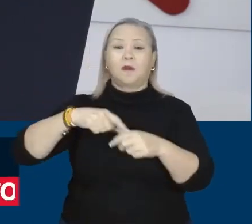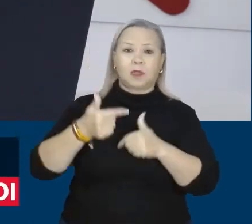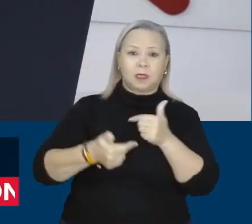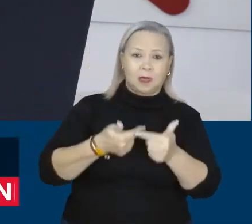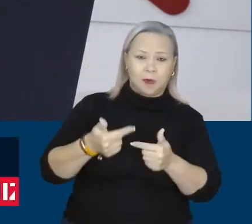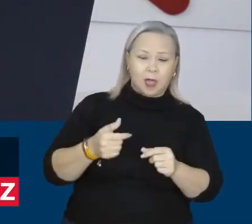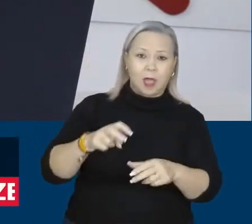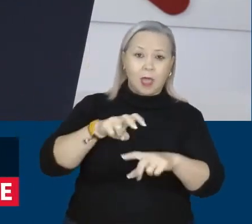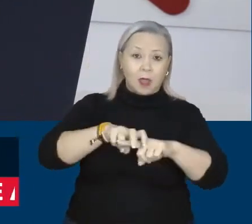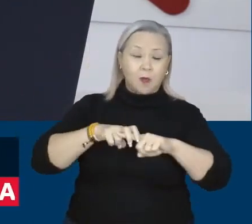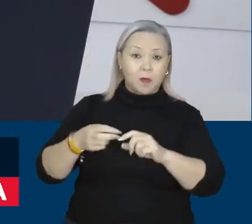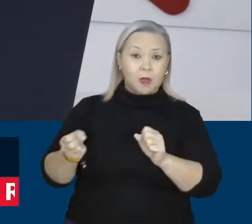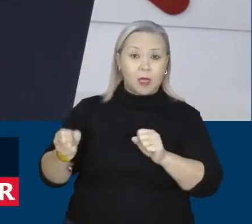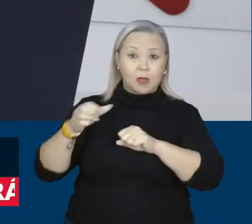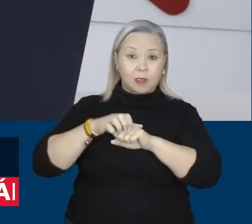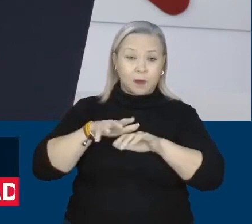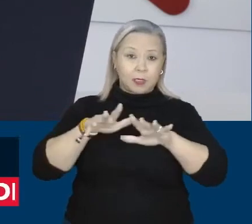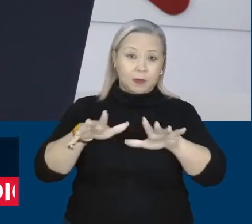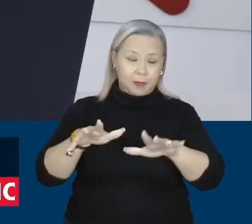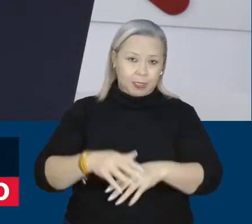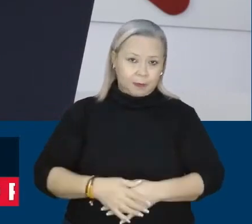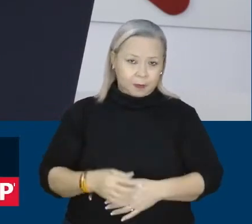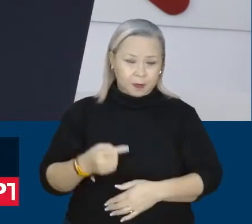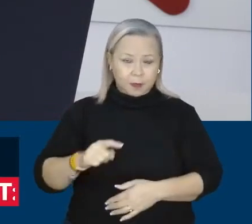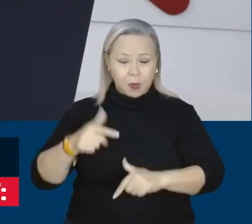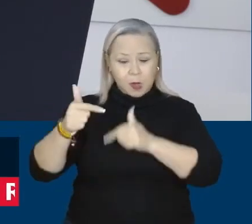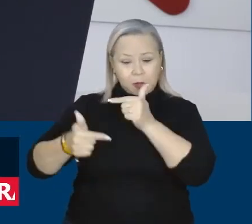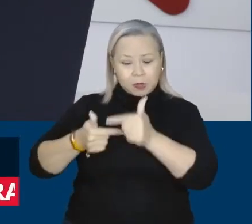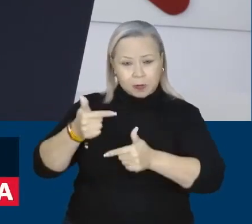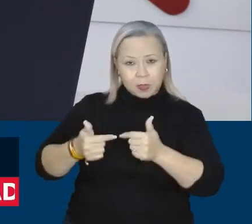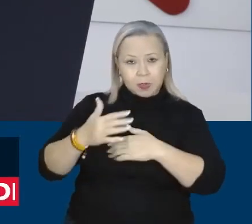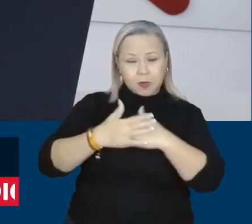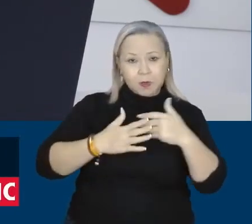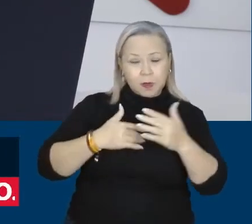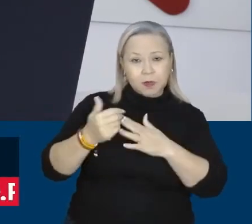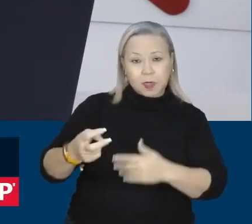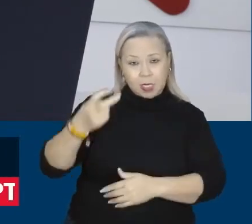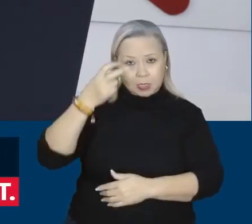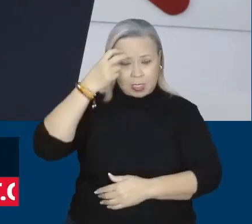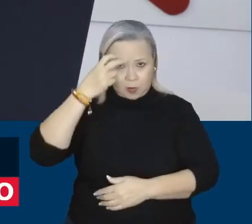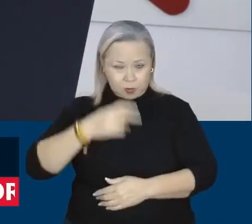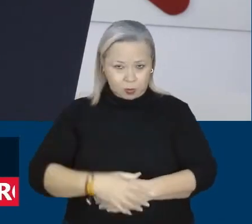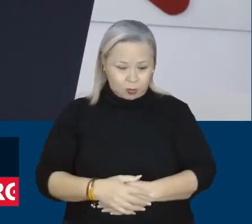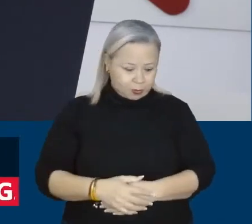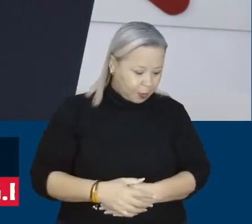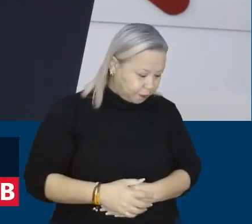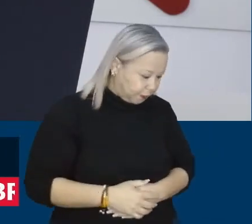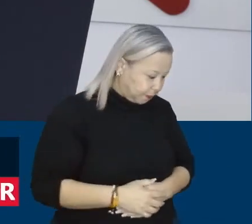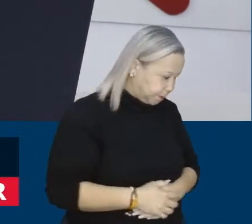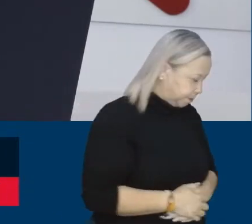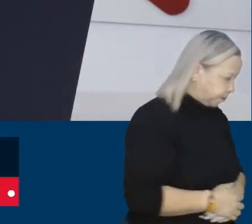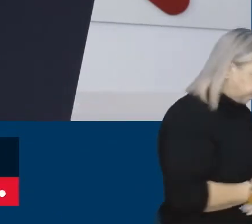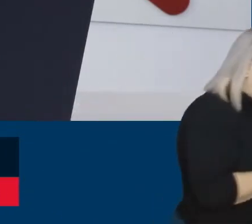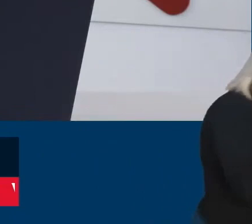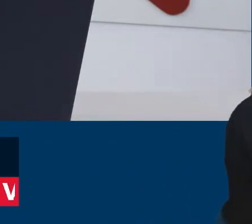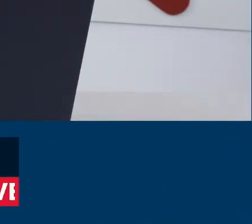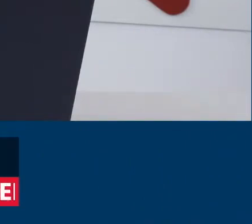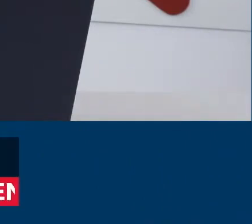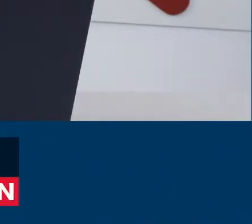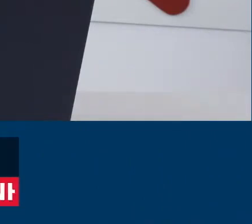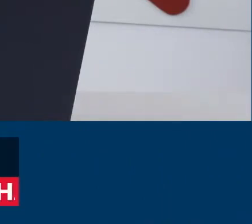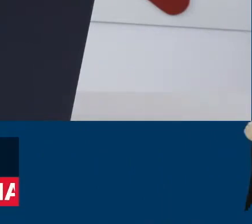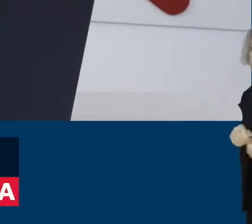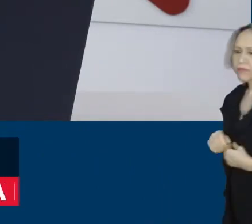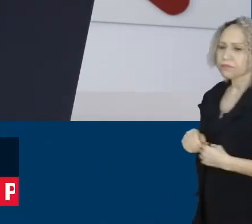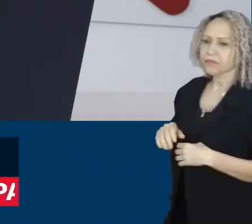conta da pandemia foram os trabalhadores, os profissionais da cultura, né? Então o parlamento, o congresso, as